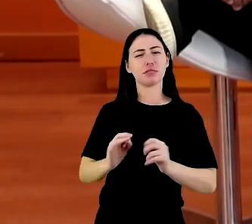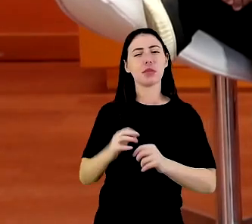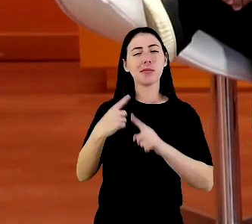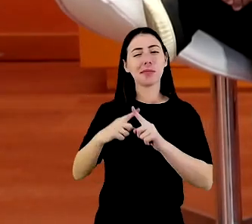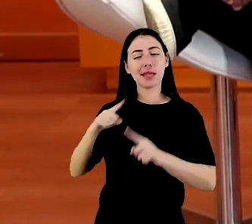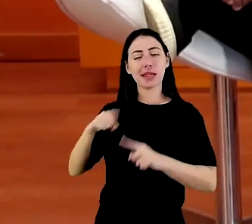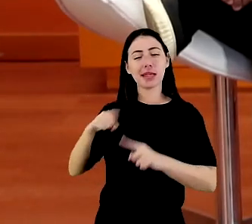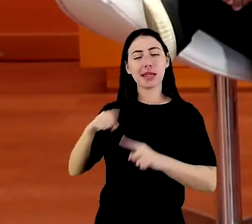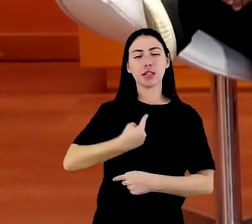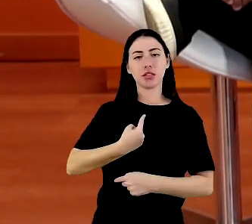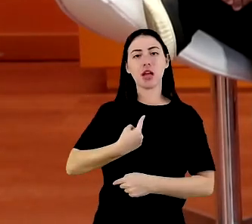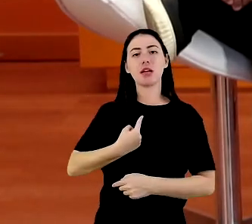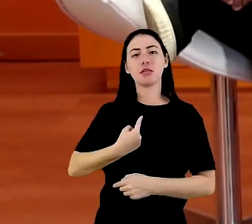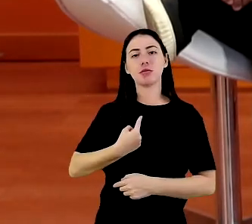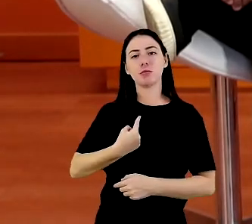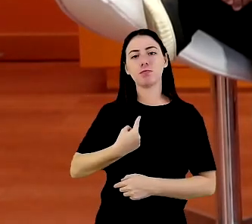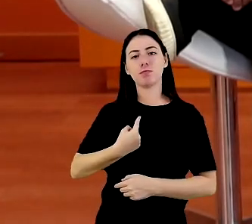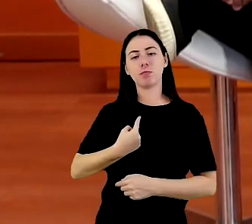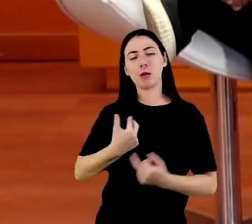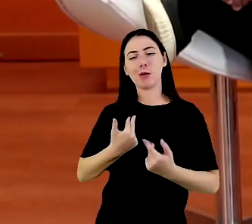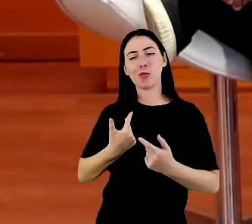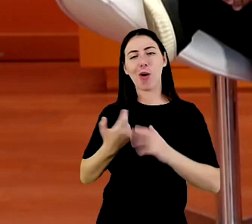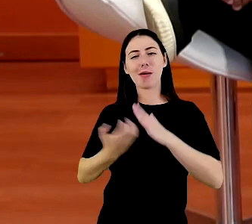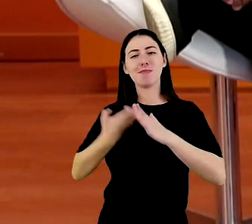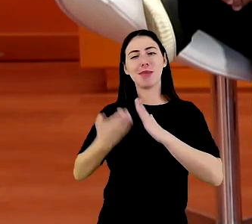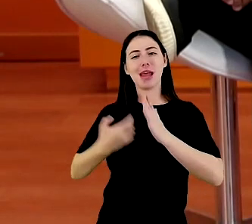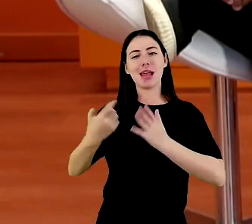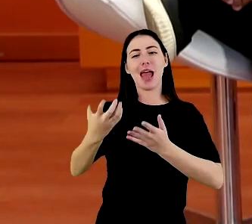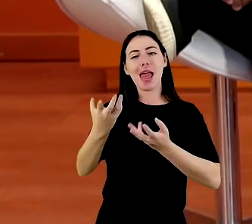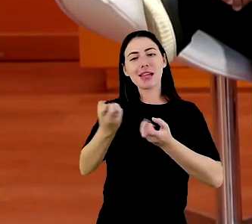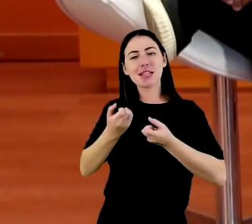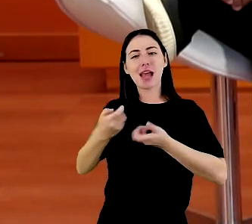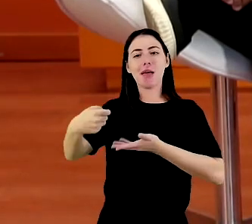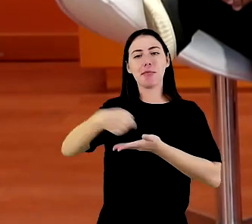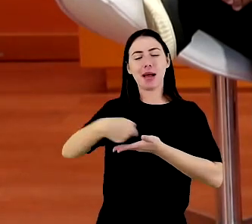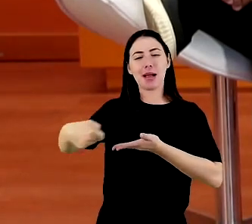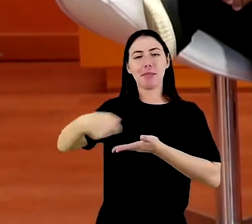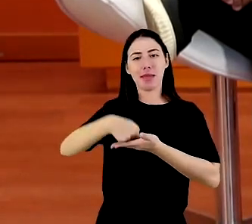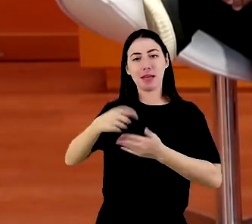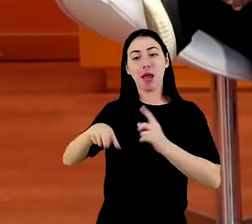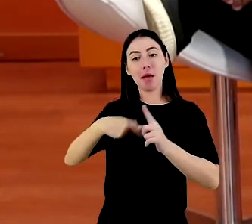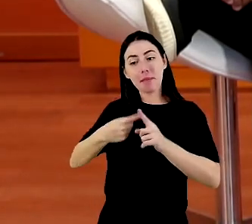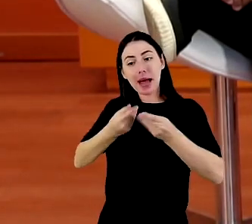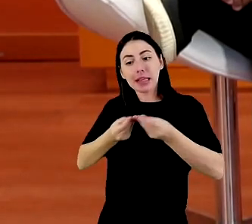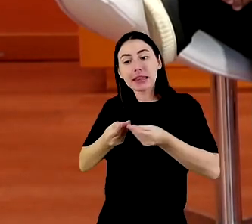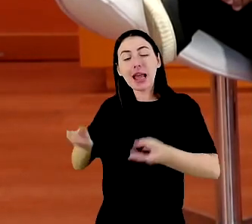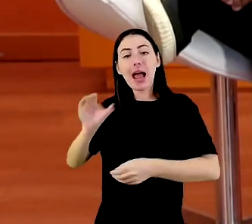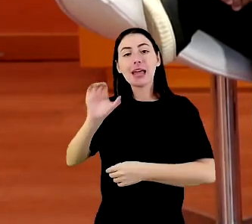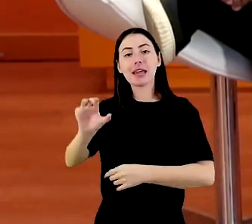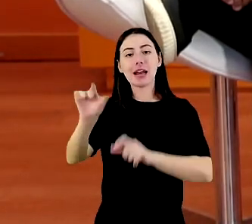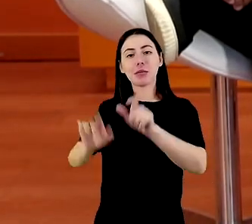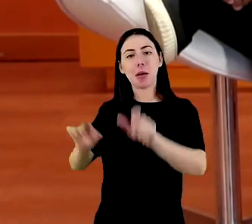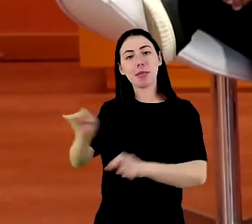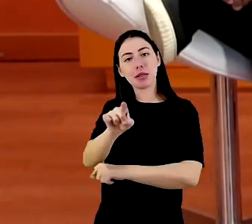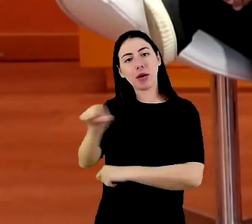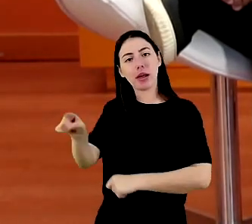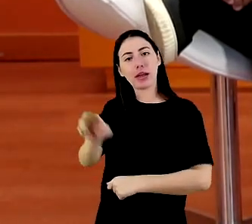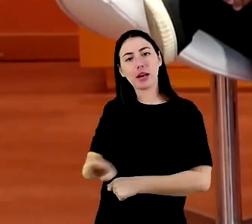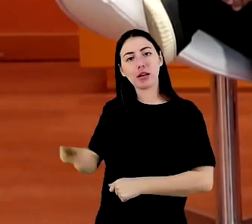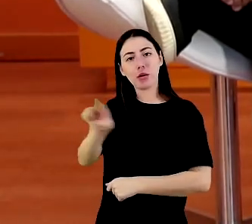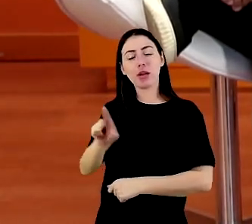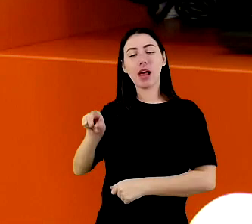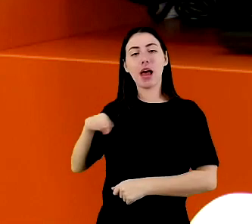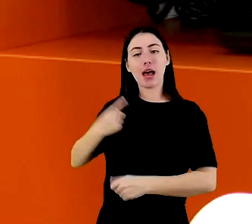pagamento e querendo ofertar crédito para essas pessoas, por exemplo, que a gente veja o histórico que ele tem dentro